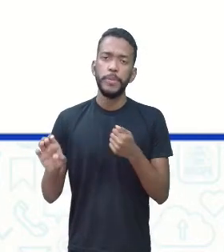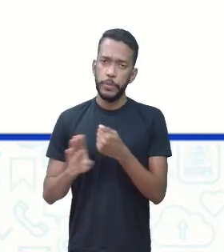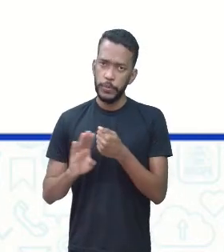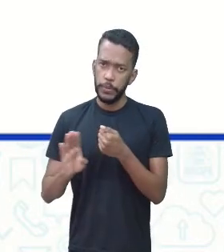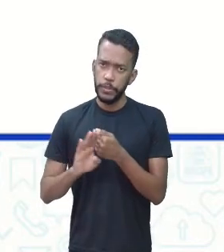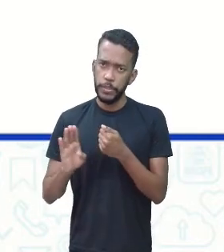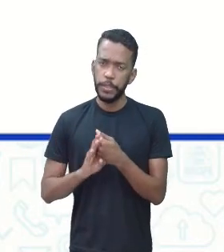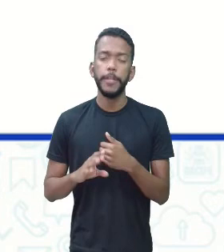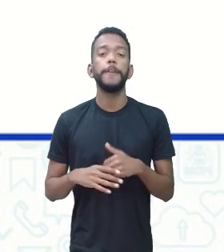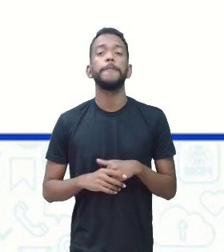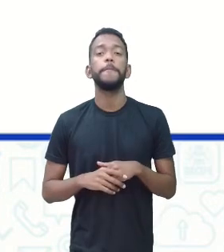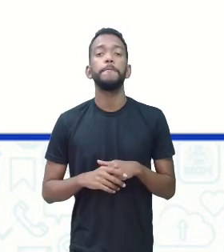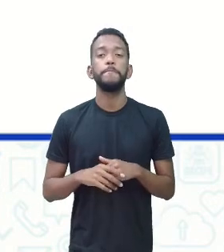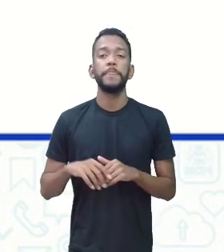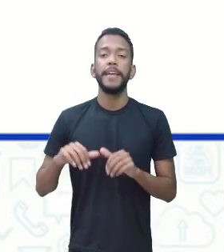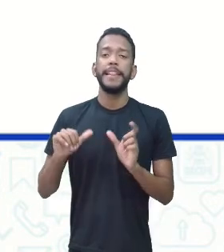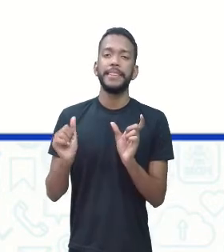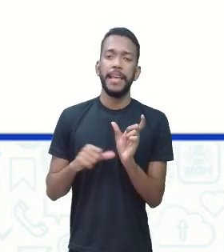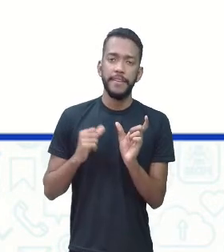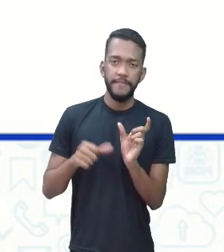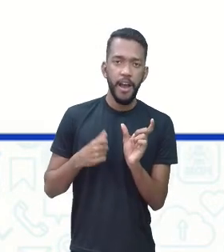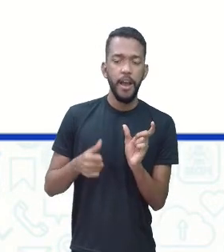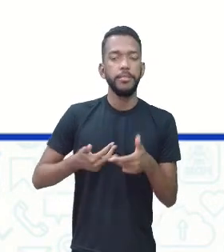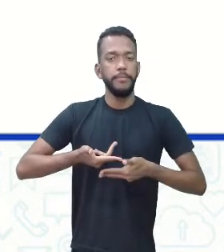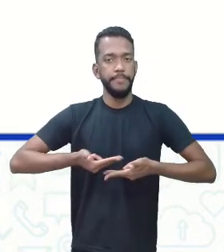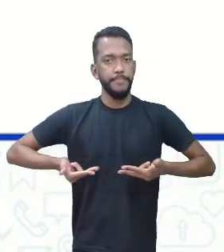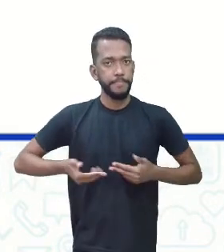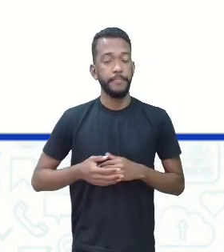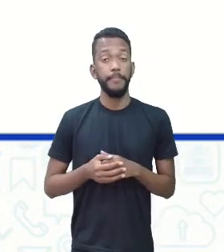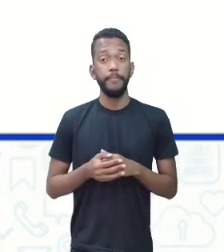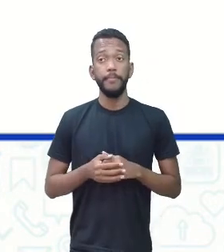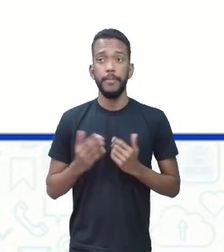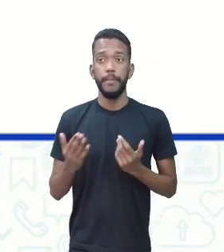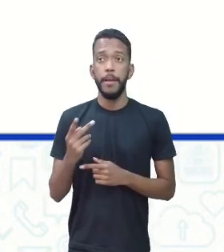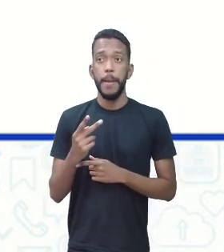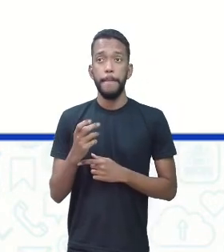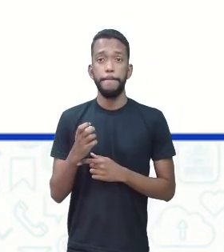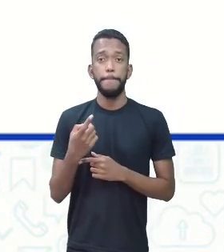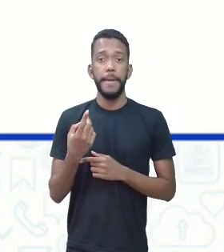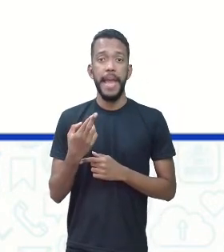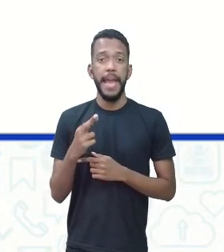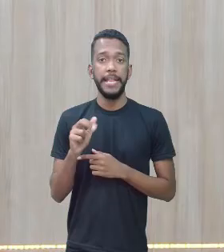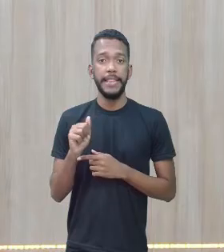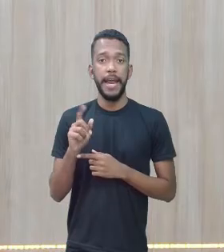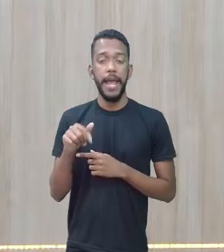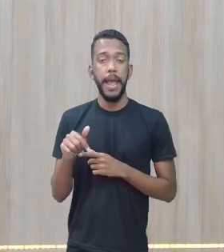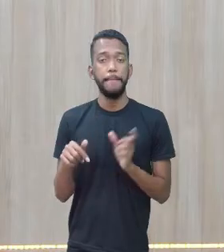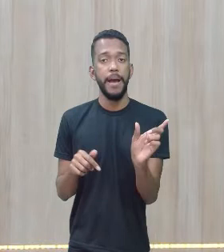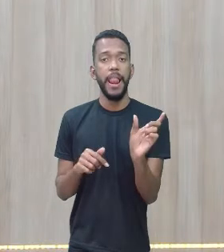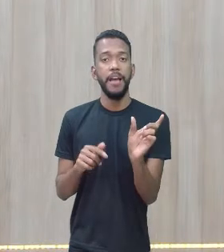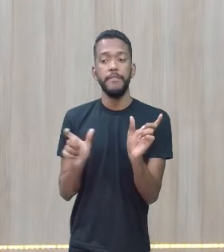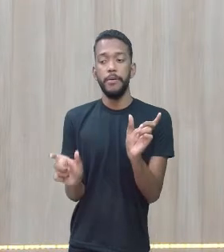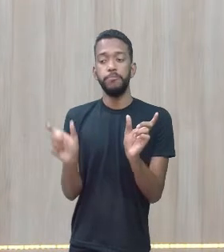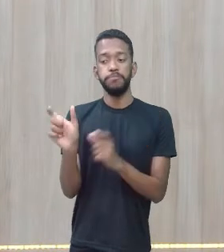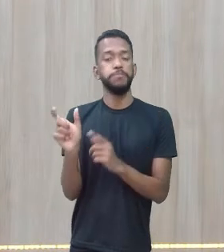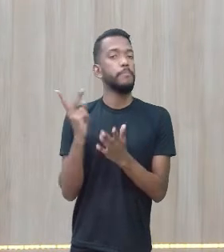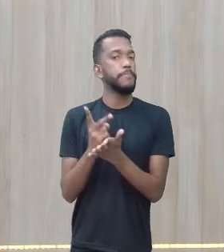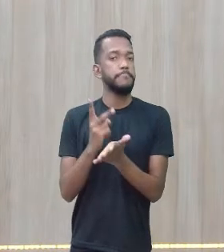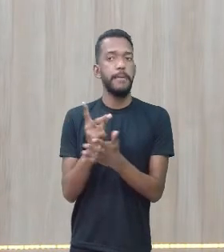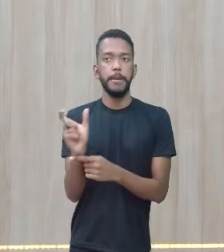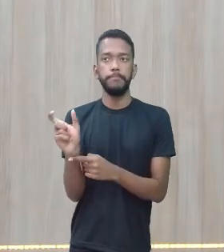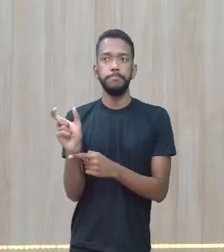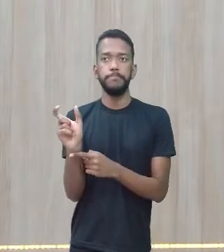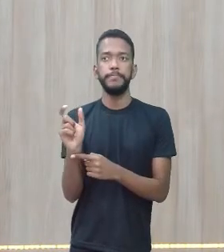substantivos, não é? Derivados. E aí, pedra é uma palavra primitiva, que é a primeira.